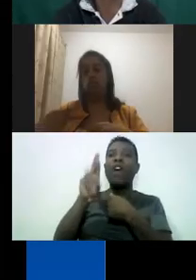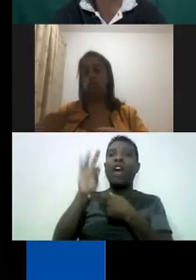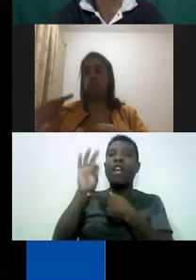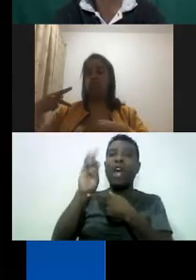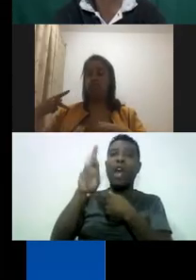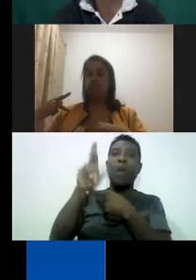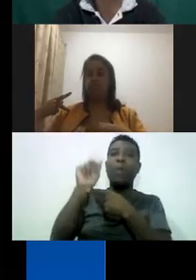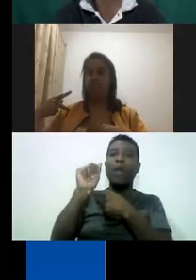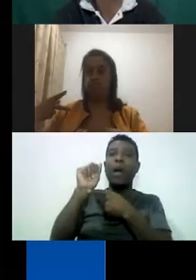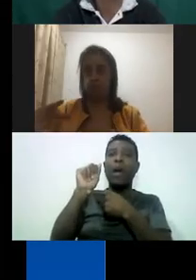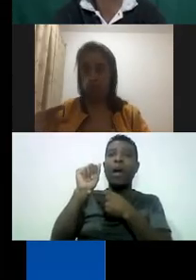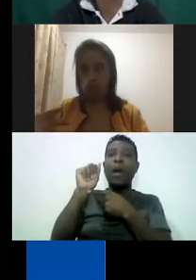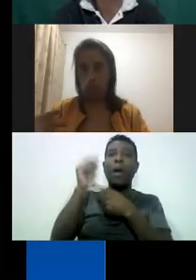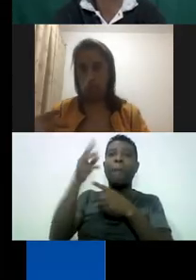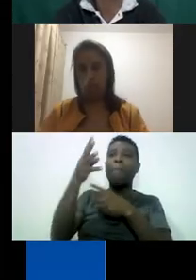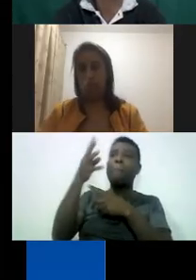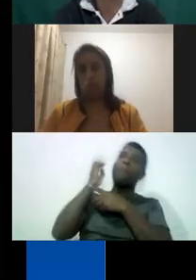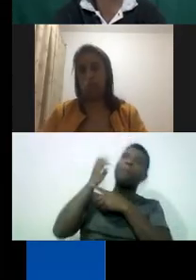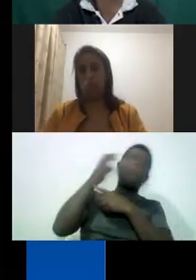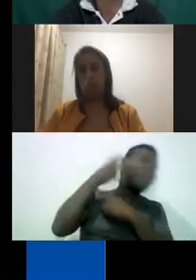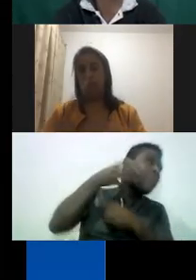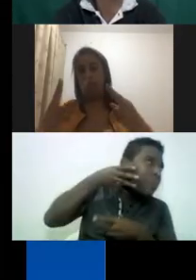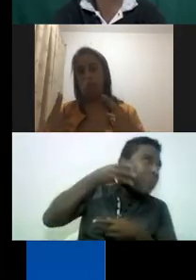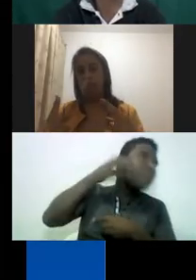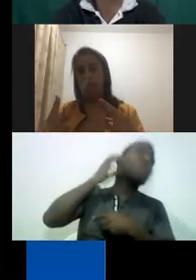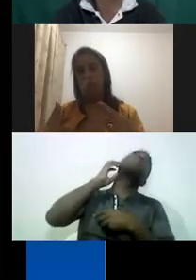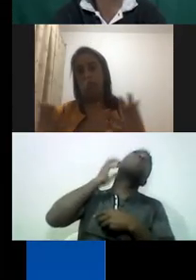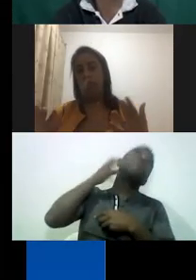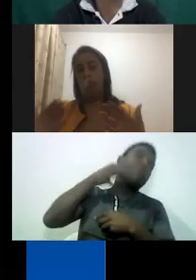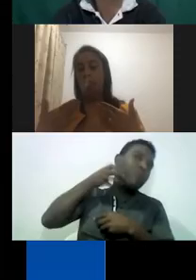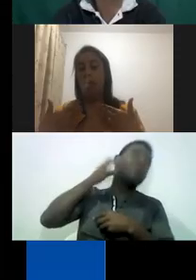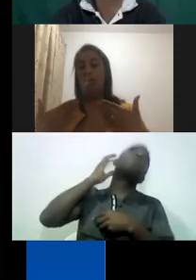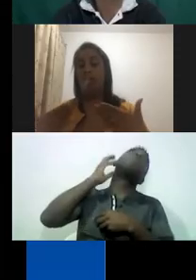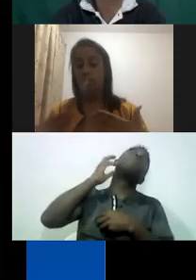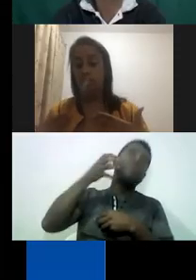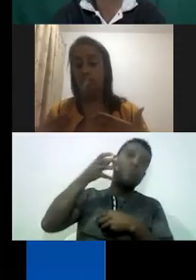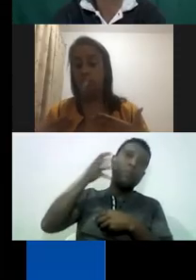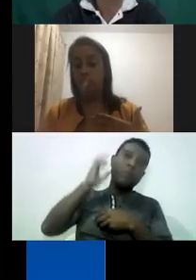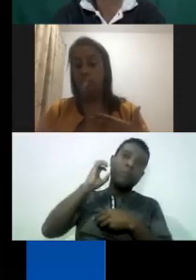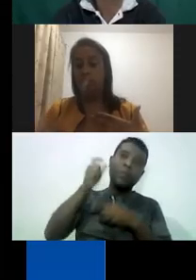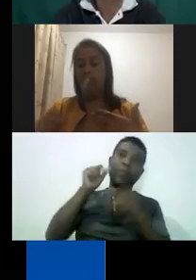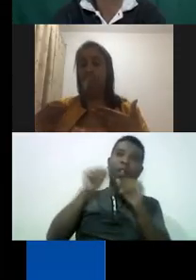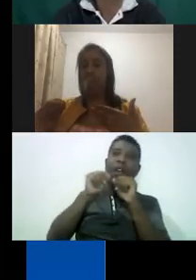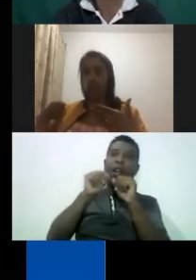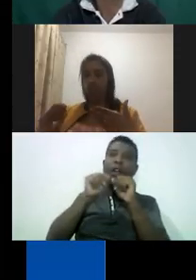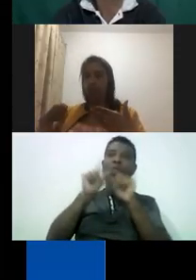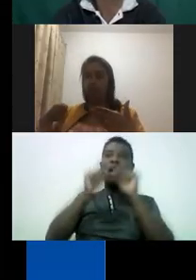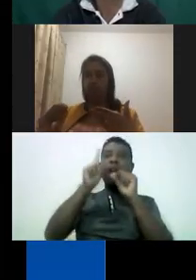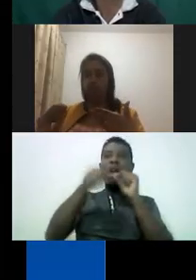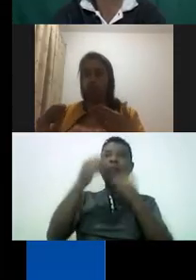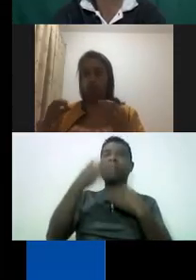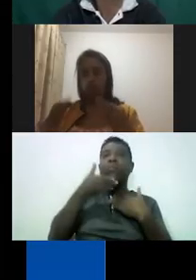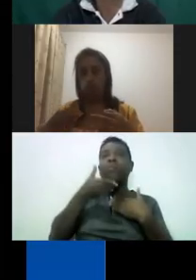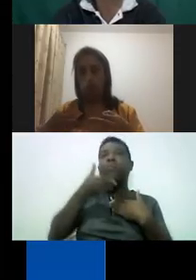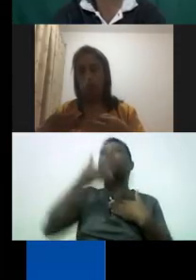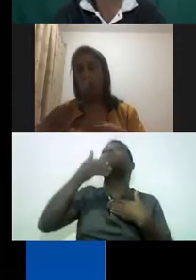cervicais para trás. Como ele está posterior, né? Então, ele vai produzir esse cisalhamento posterior. Certo? Então, é um músculo que dá